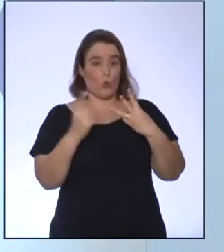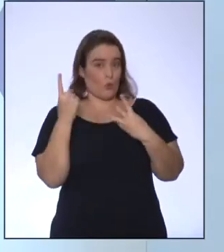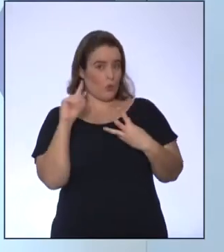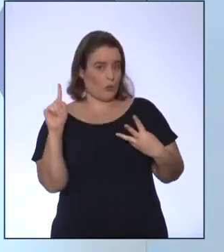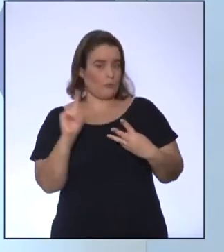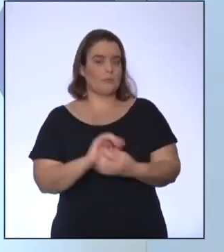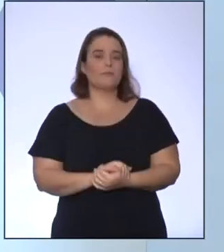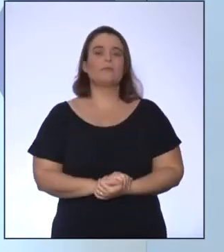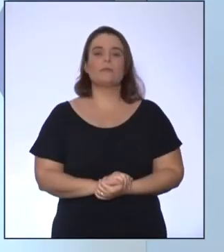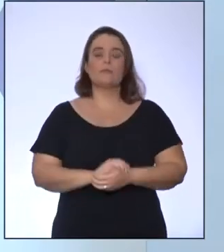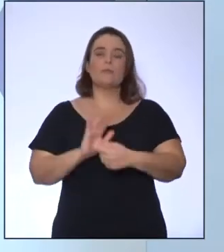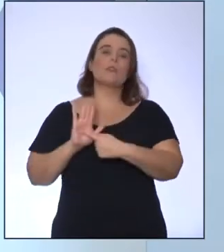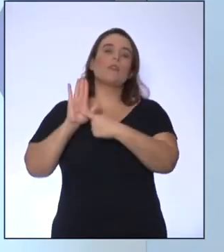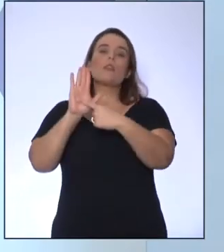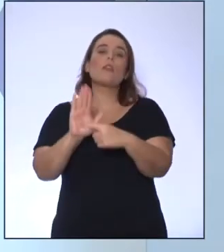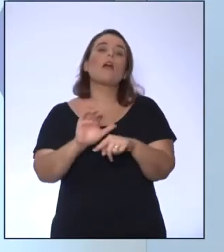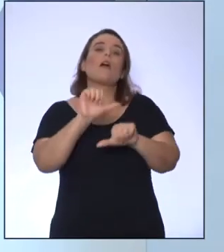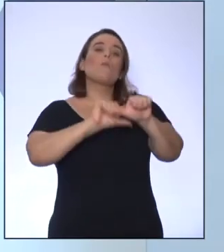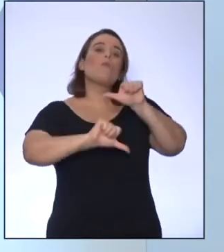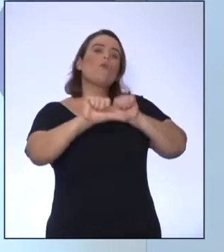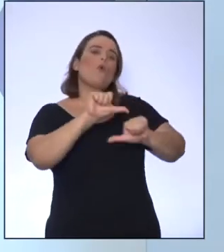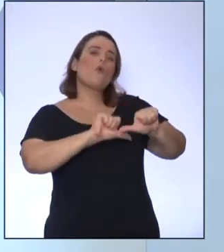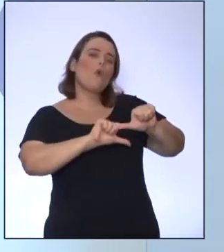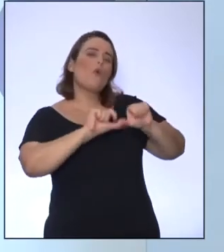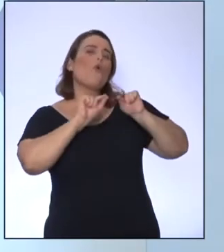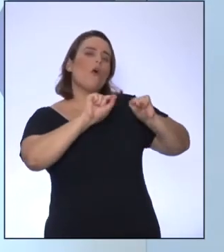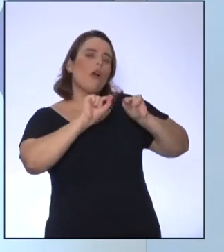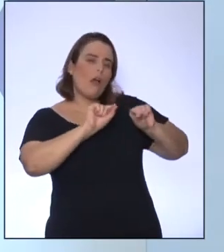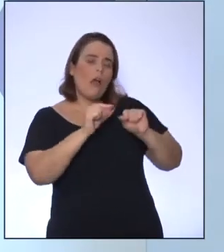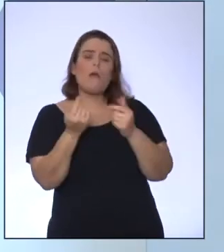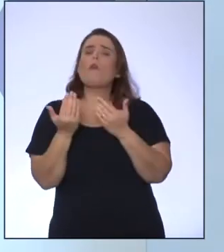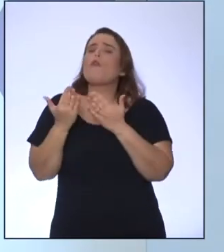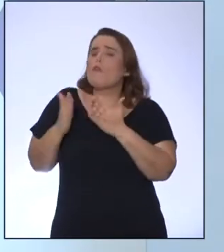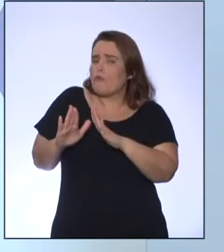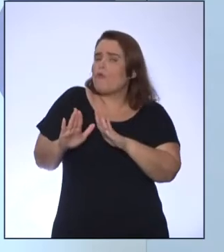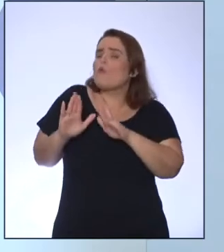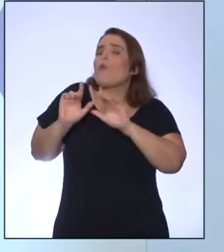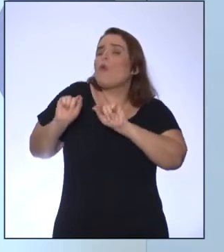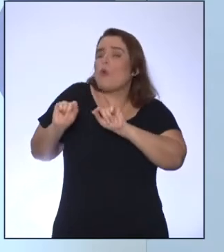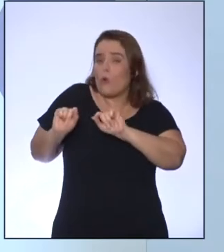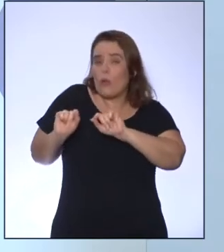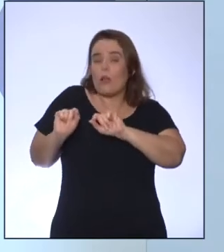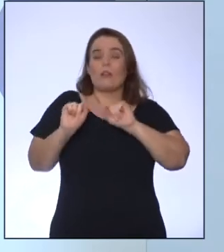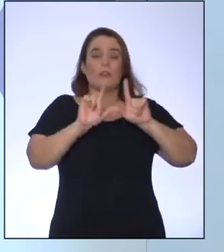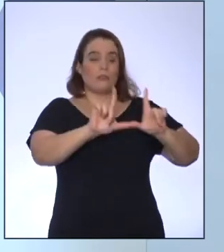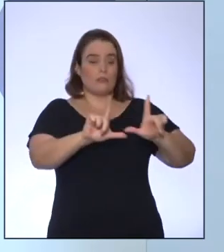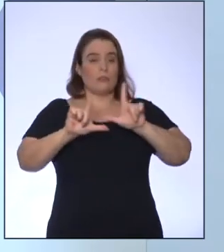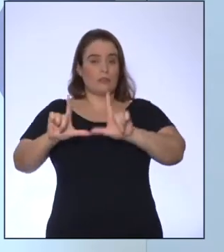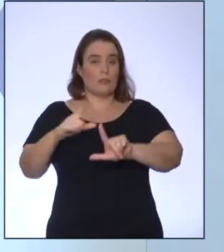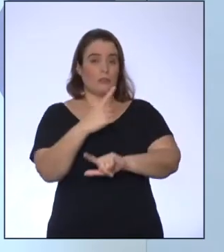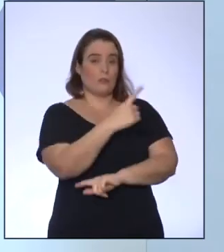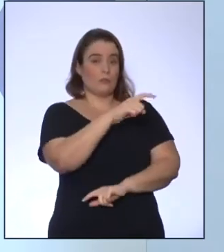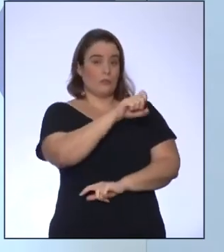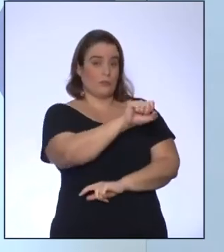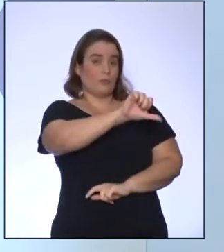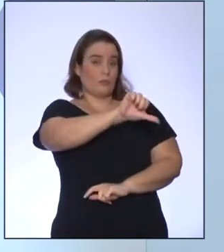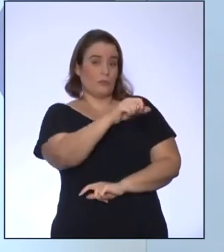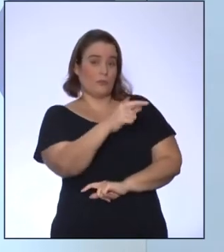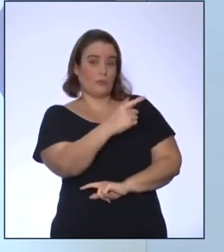é: indique as mudanças e permanências na paisagem entre o período de 1891 e